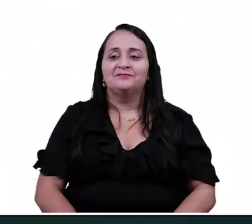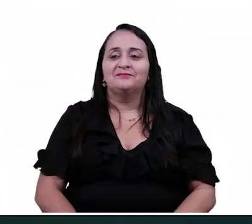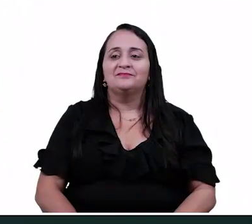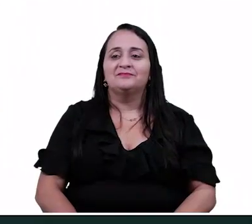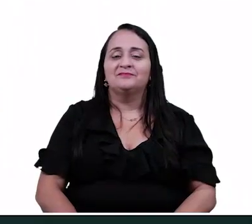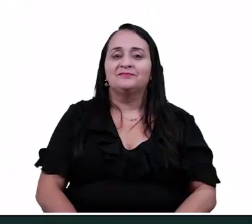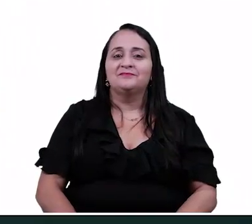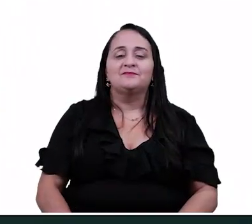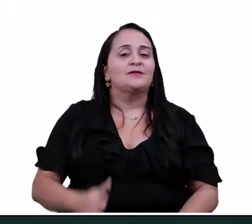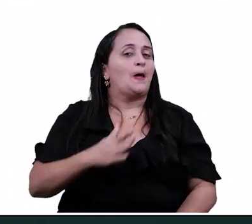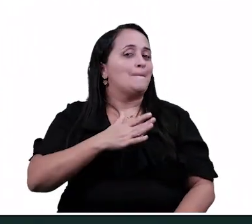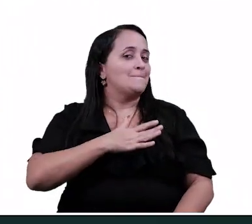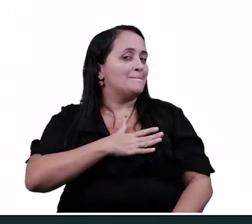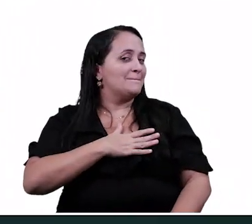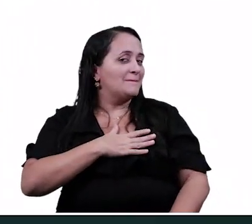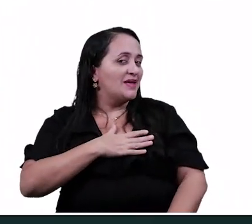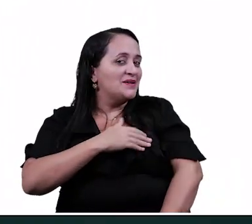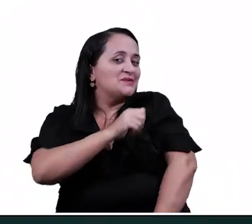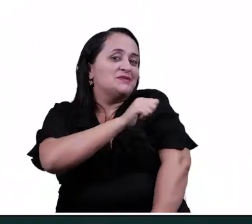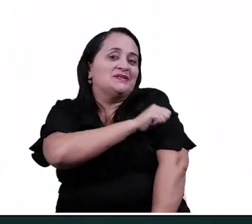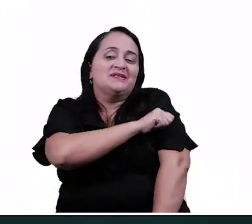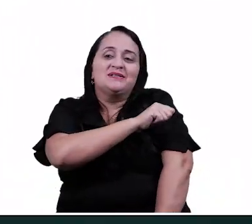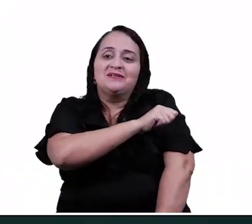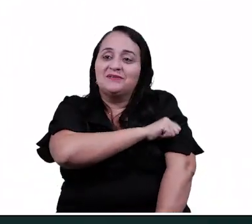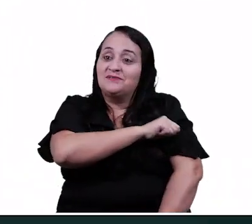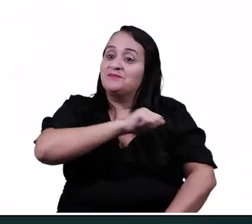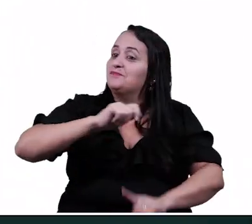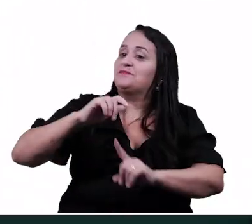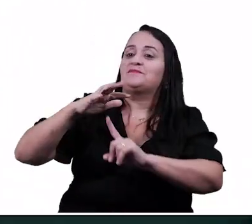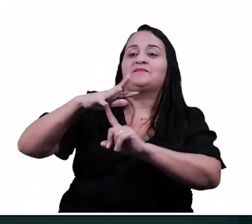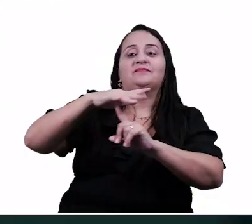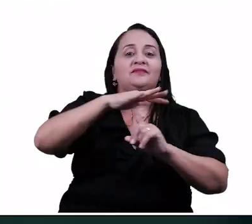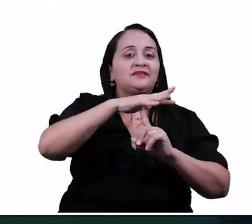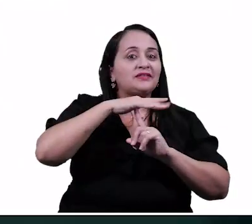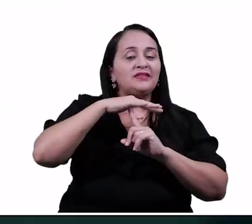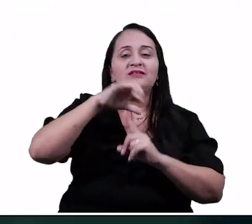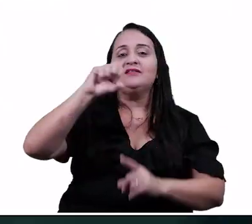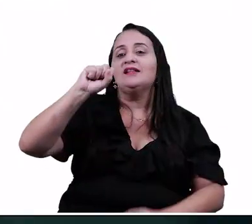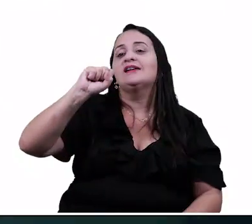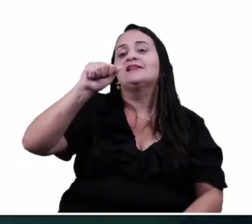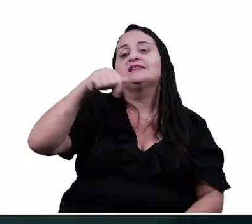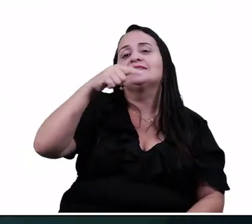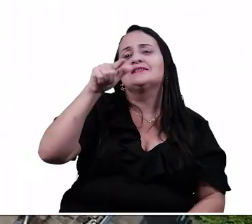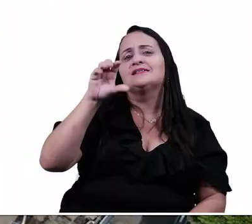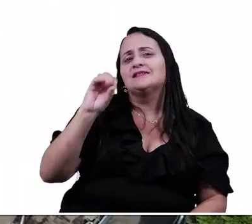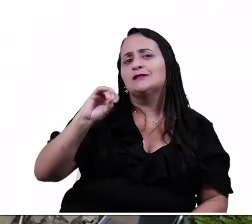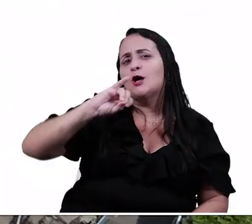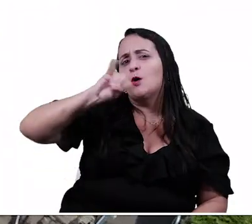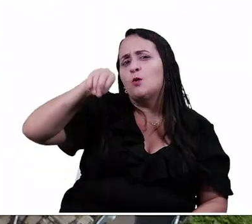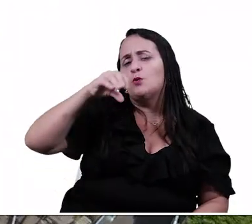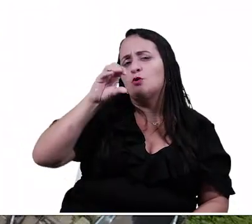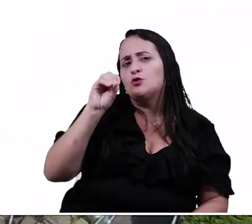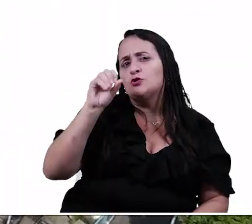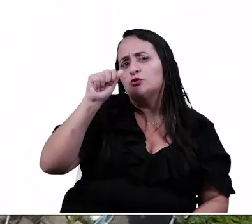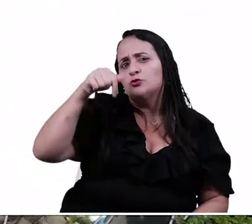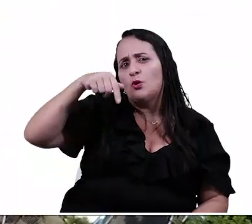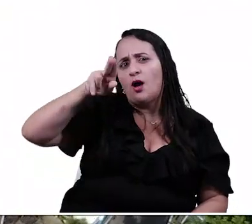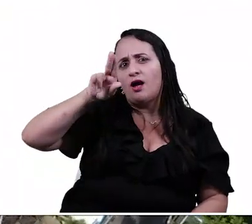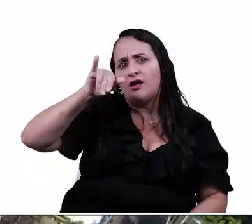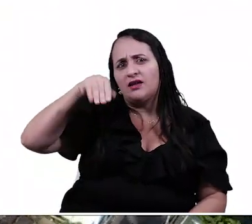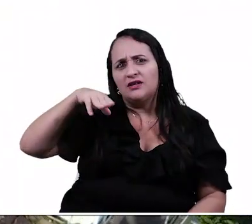Nós estamos, meus alunos, aqui na Feira de São Joaquim. Vocês sabem onde ela